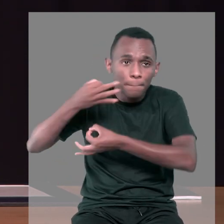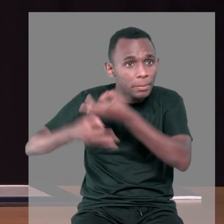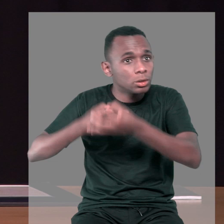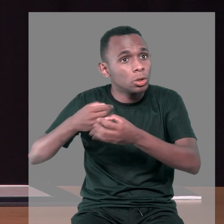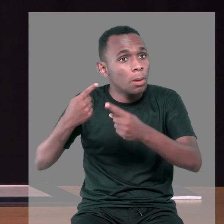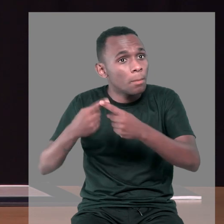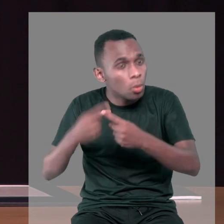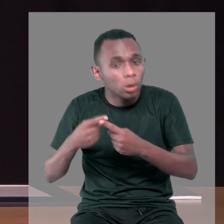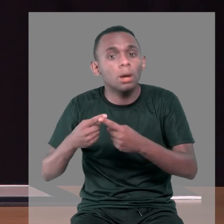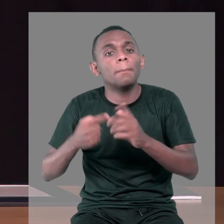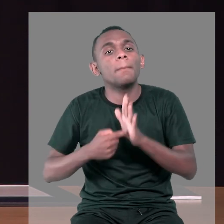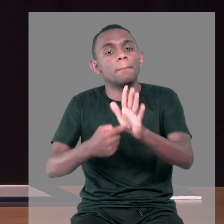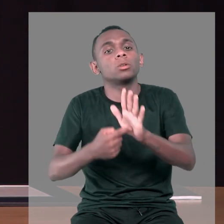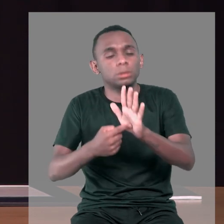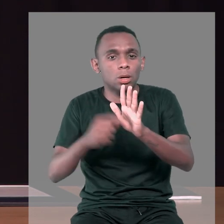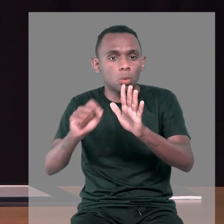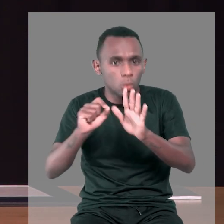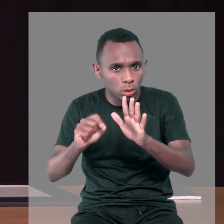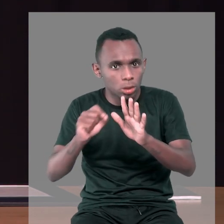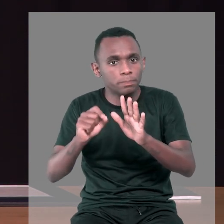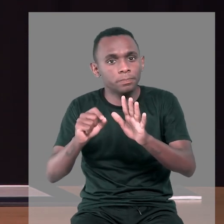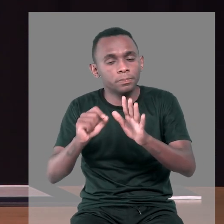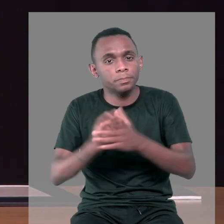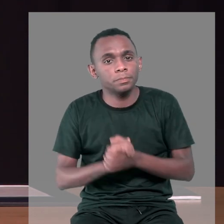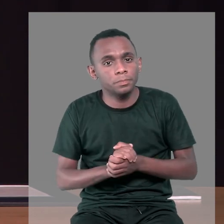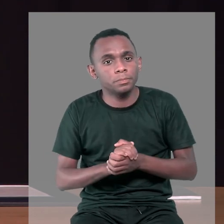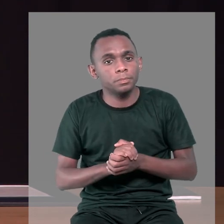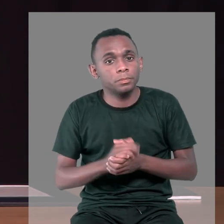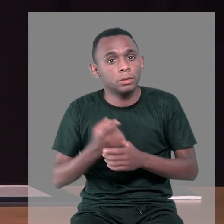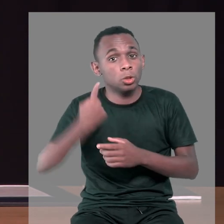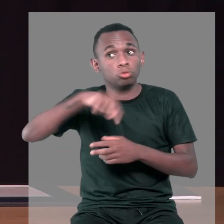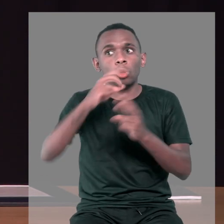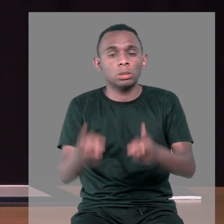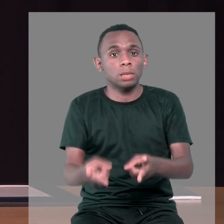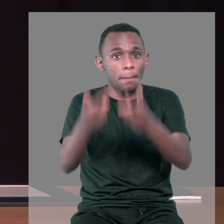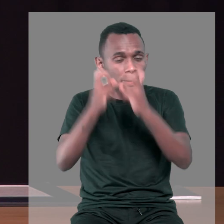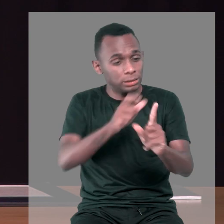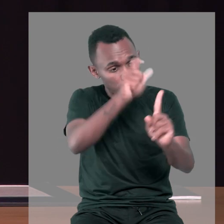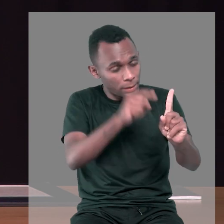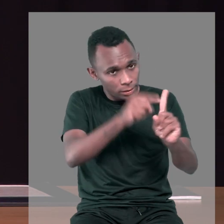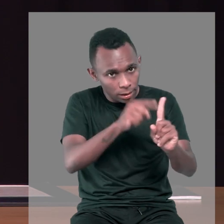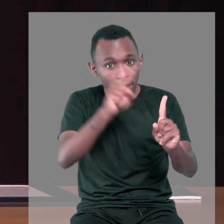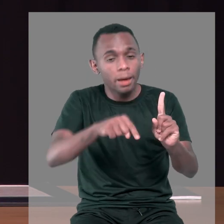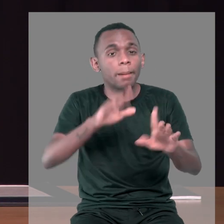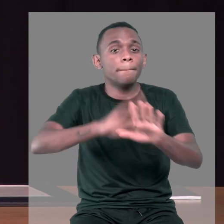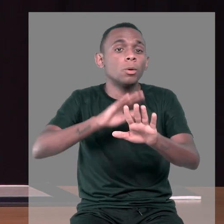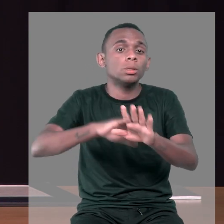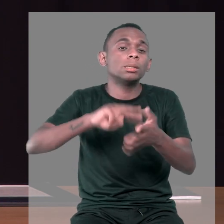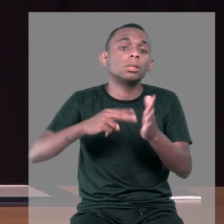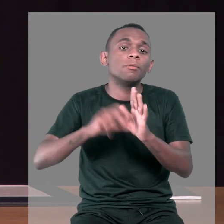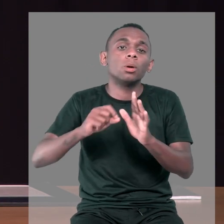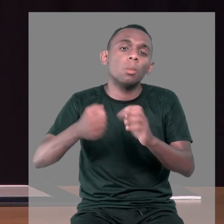argumento justamente para mostrar que o que nós vemos em Eichmann é, na verdade,